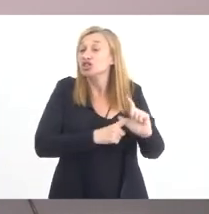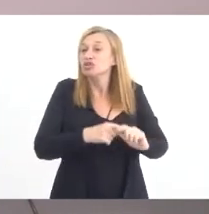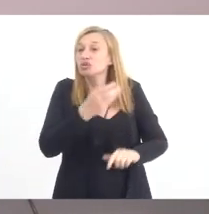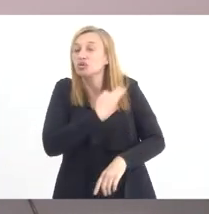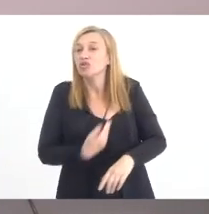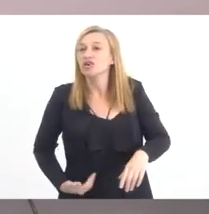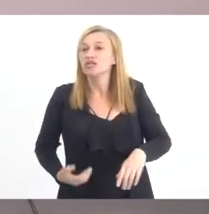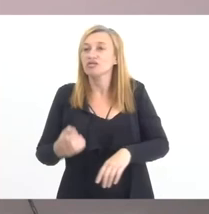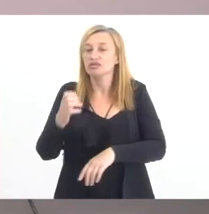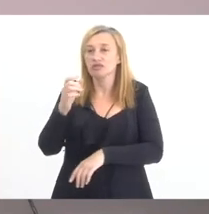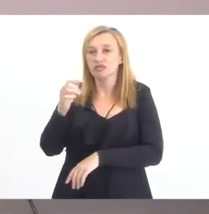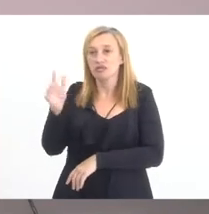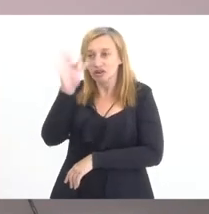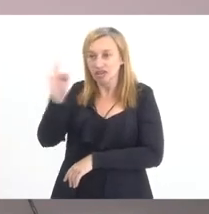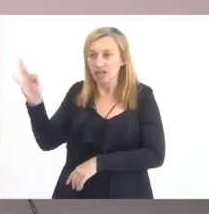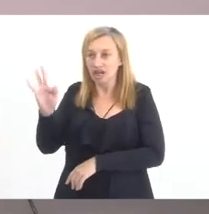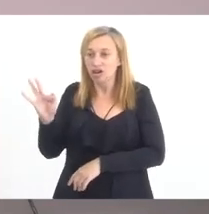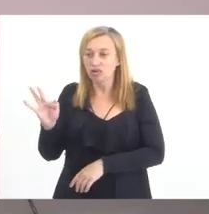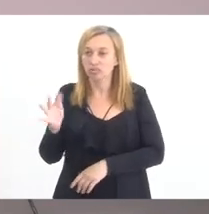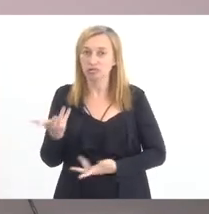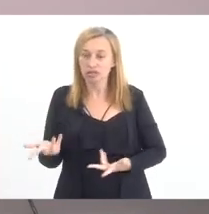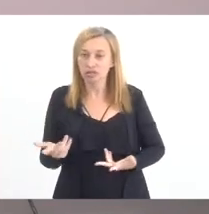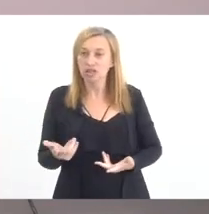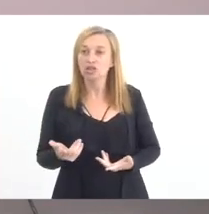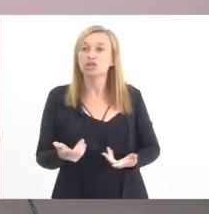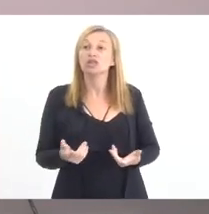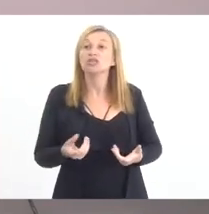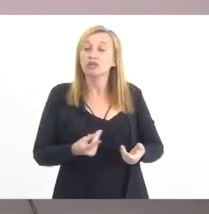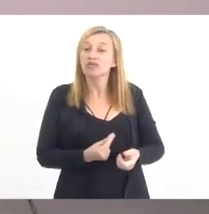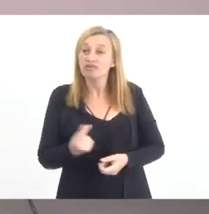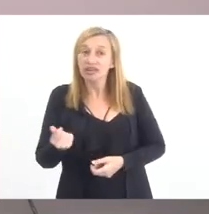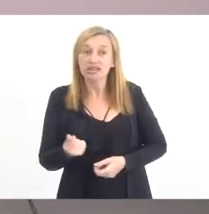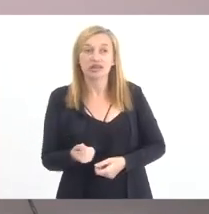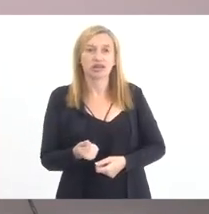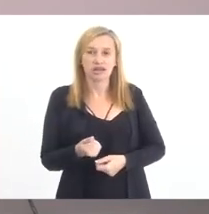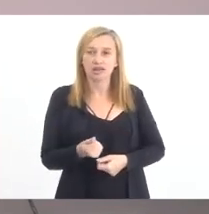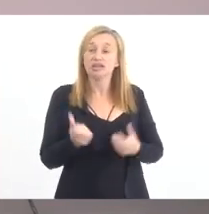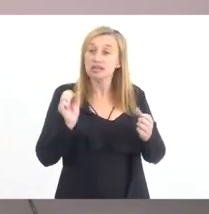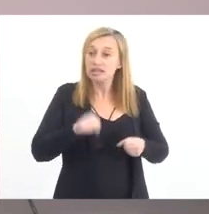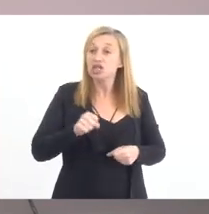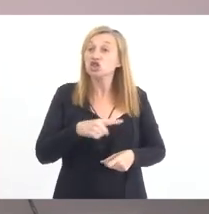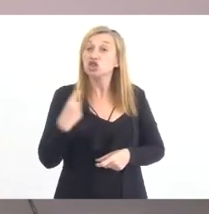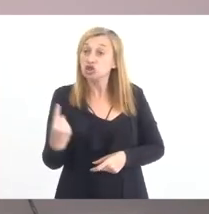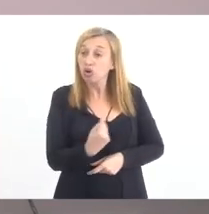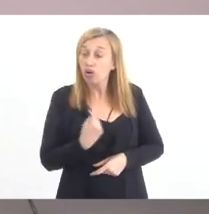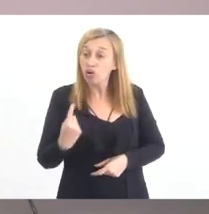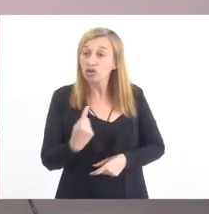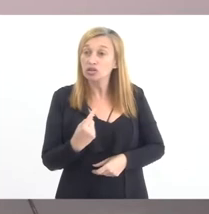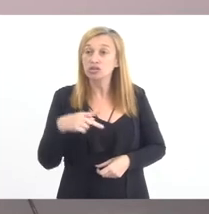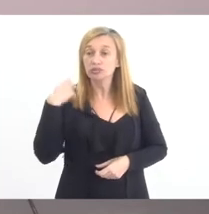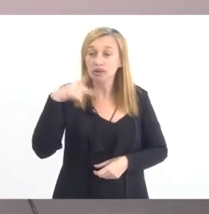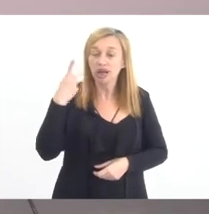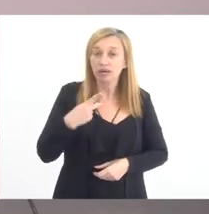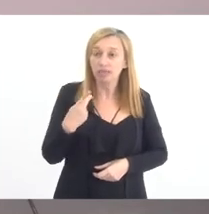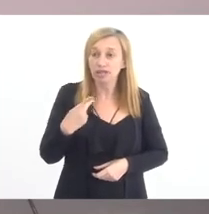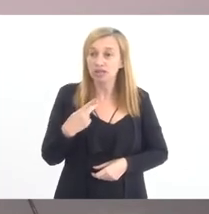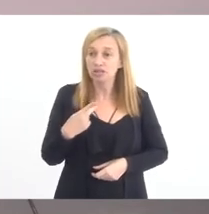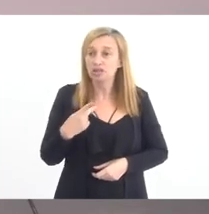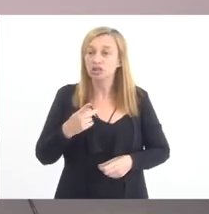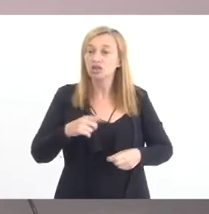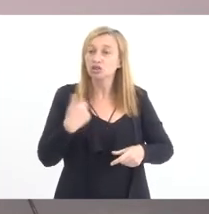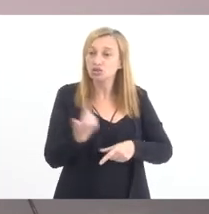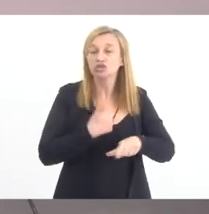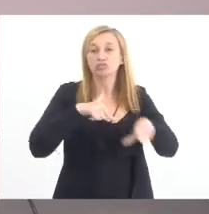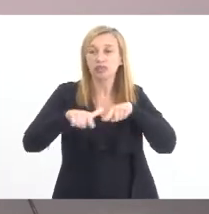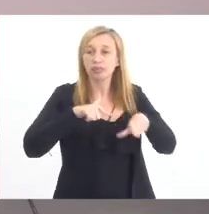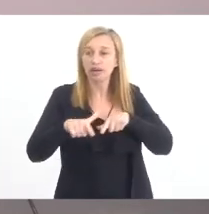precisar sobreviver no regime de recuperação fiscal. Vai sair desse regime, porque nós somos o Parlamento Fluminense e estamos trabalhando